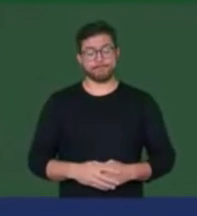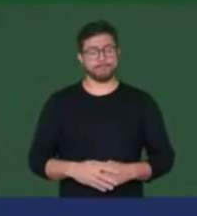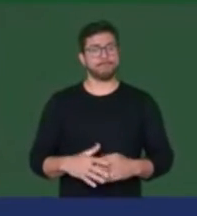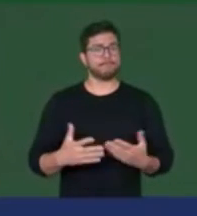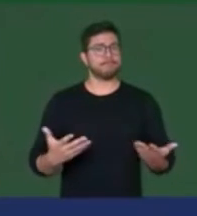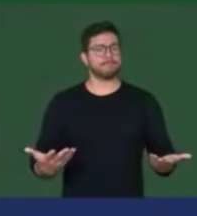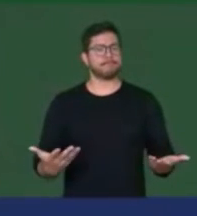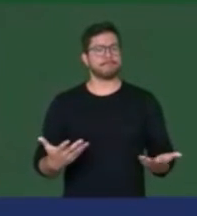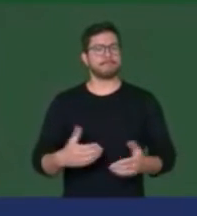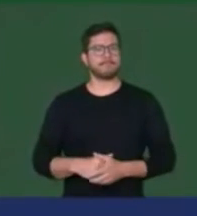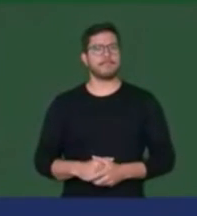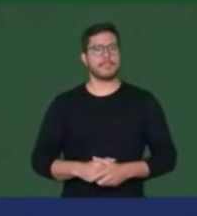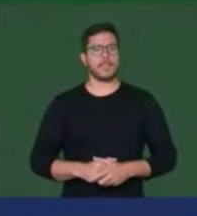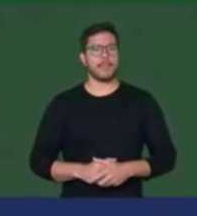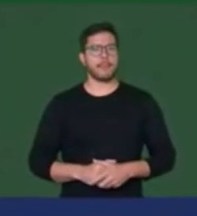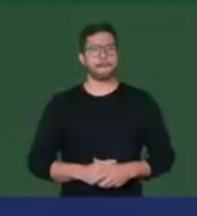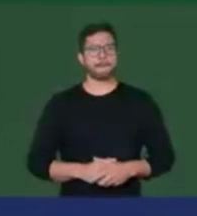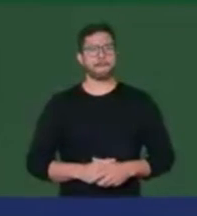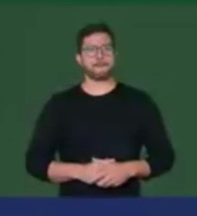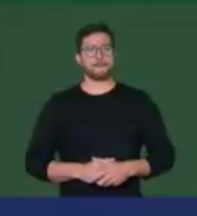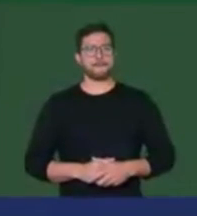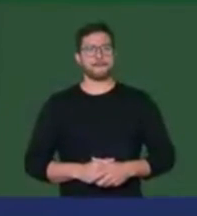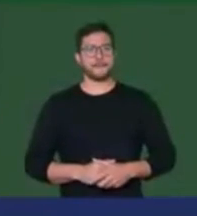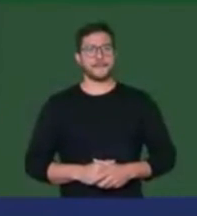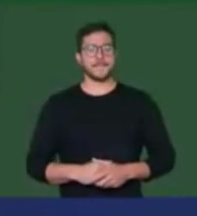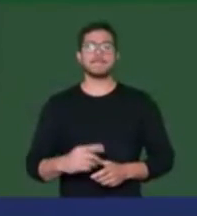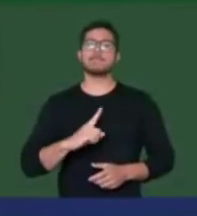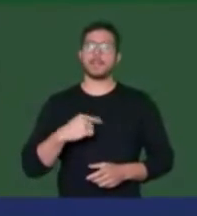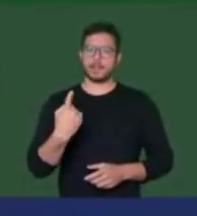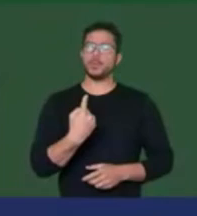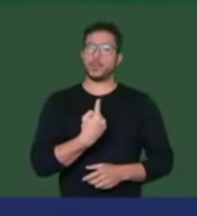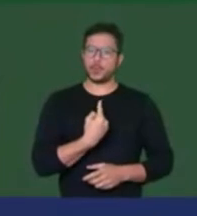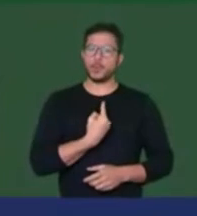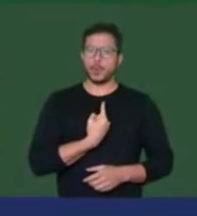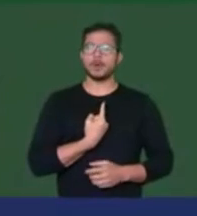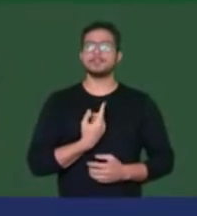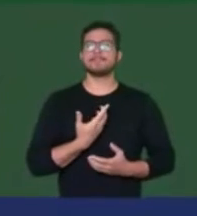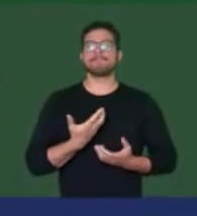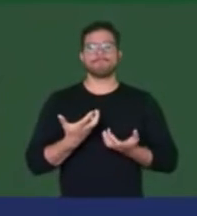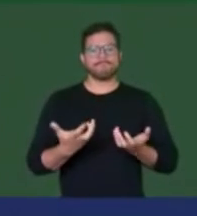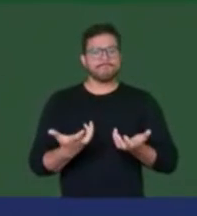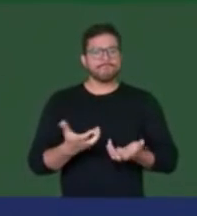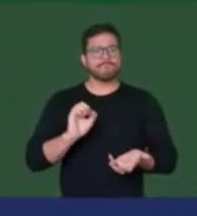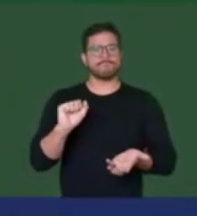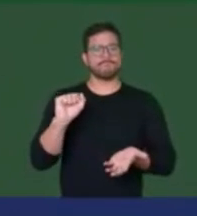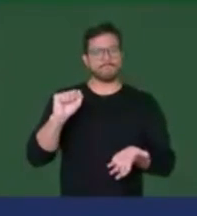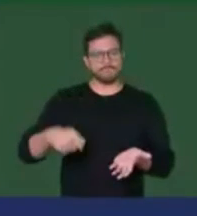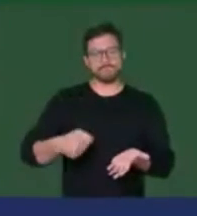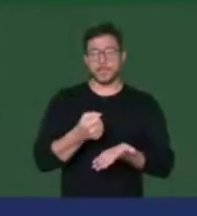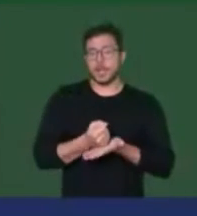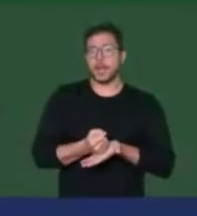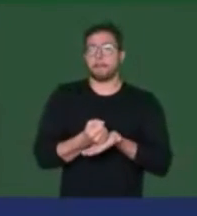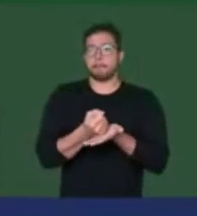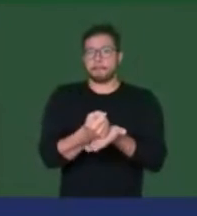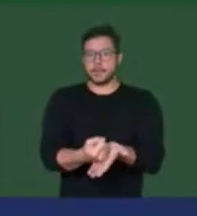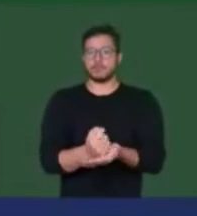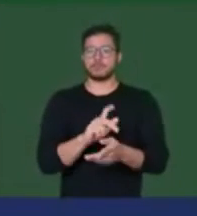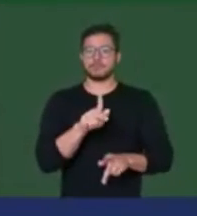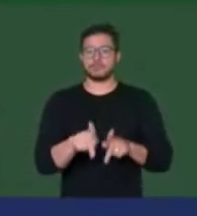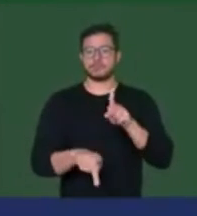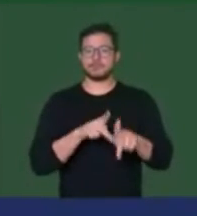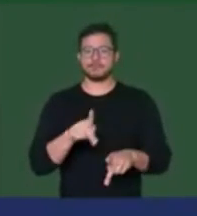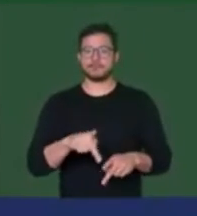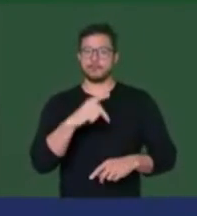de amparo e de apoio ao povo brasileiro. Nós nunca deixamos o PT e